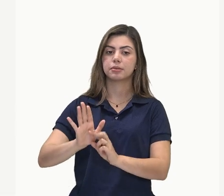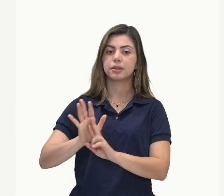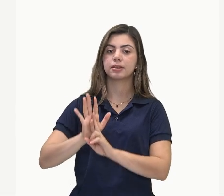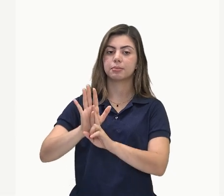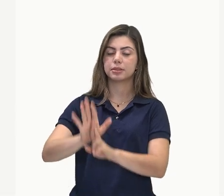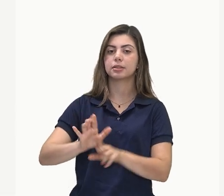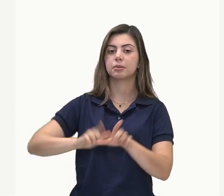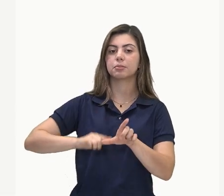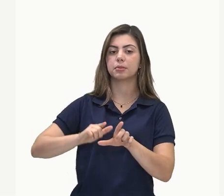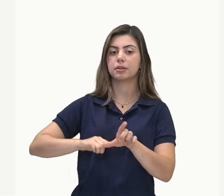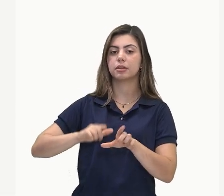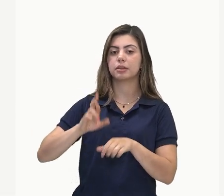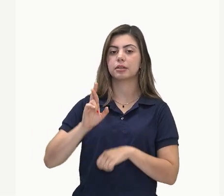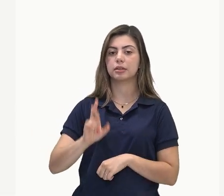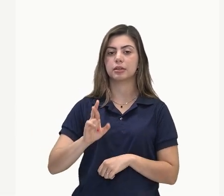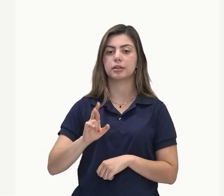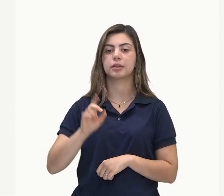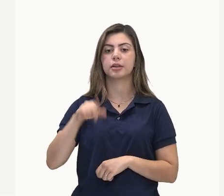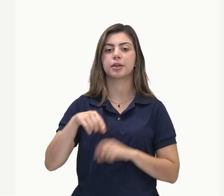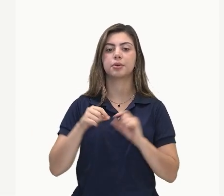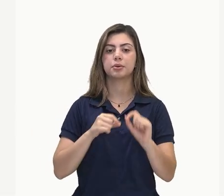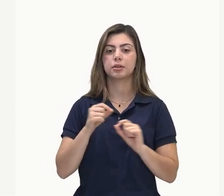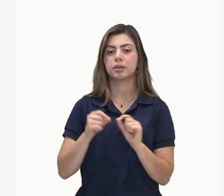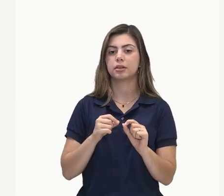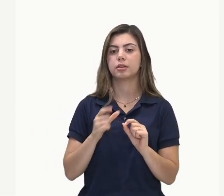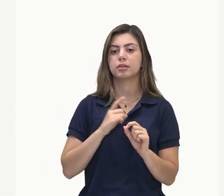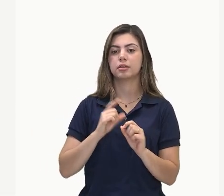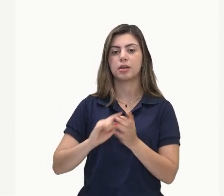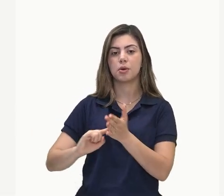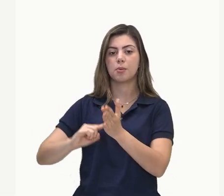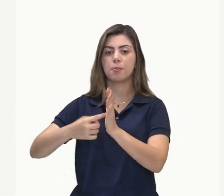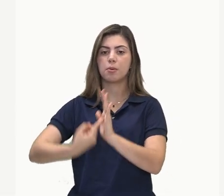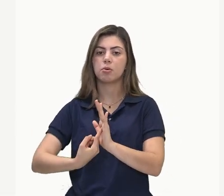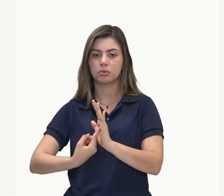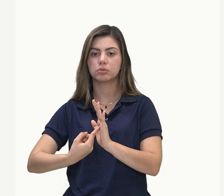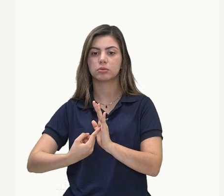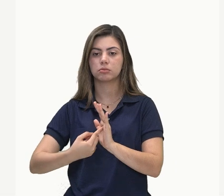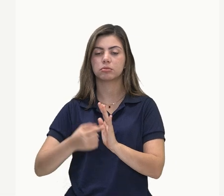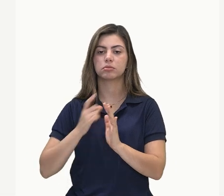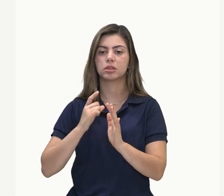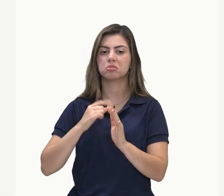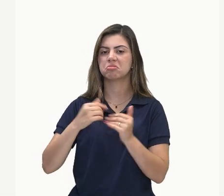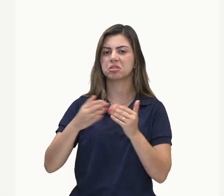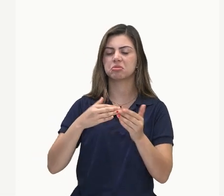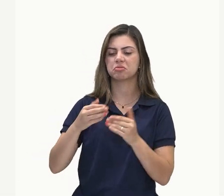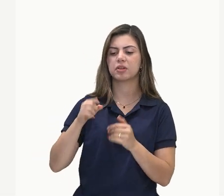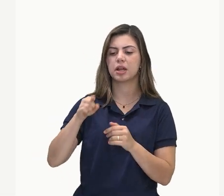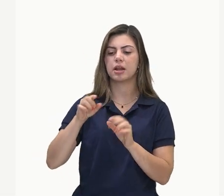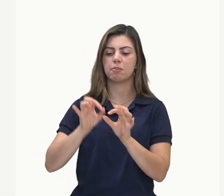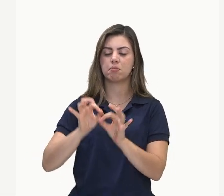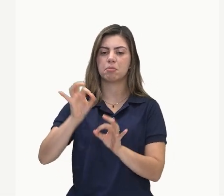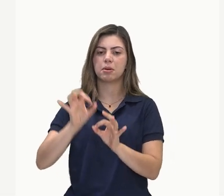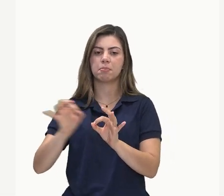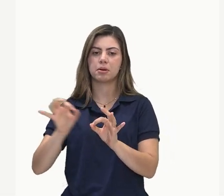circunferência. Então, é comum, né? Principalmente quando a gente fala se